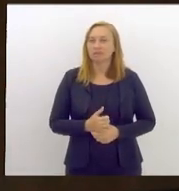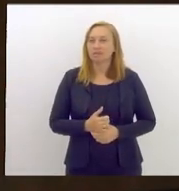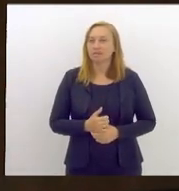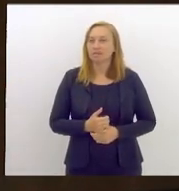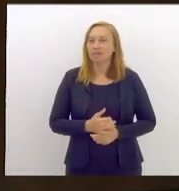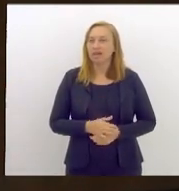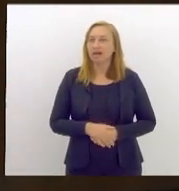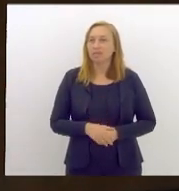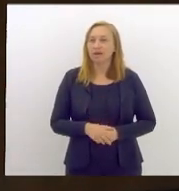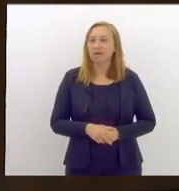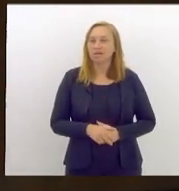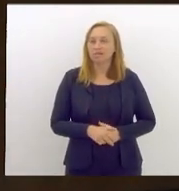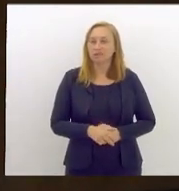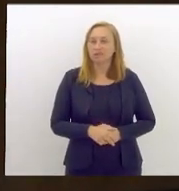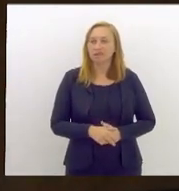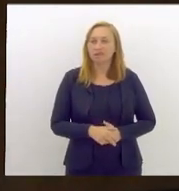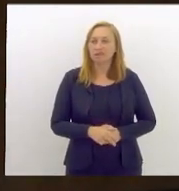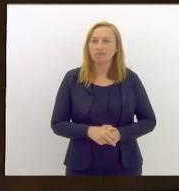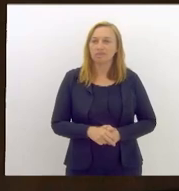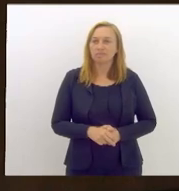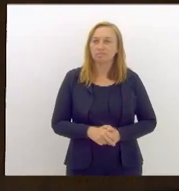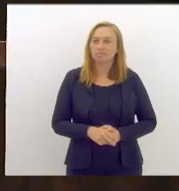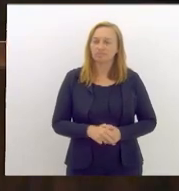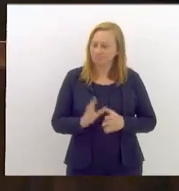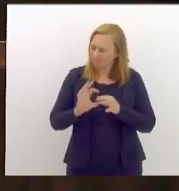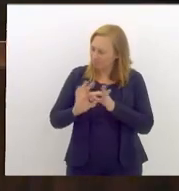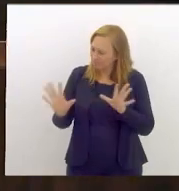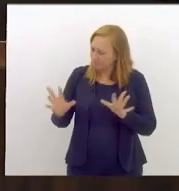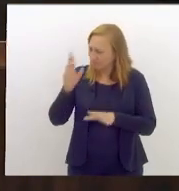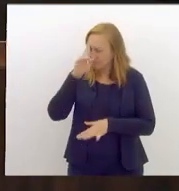a temática por favor